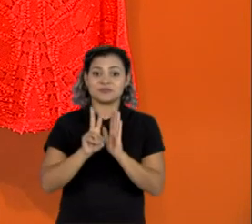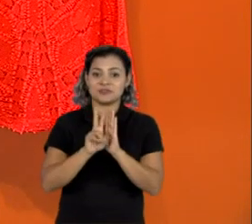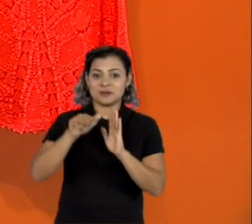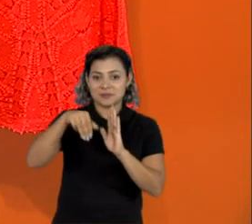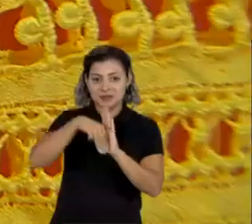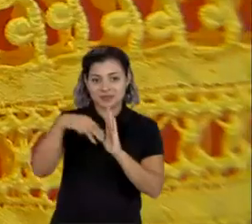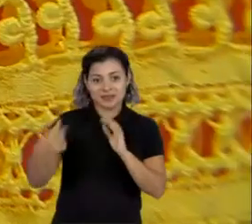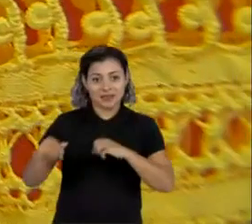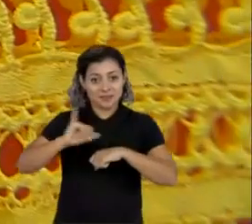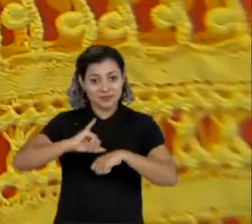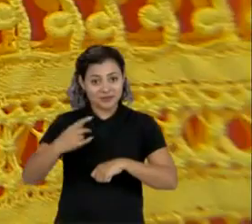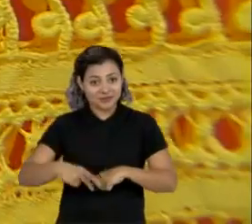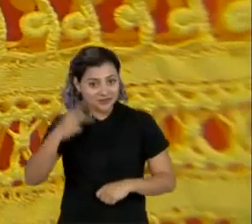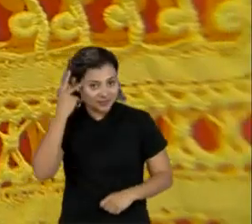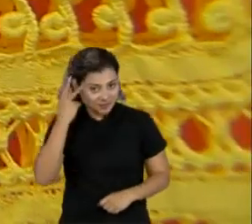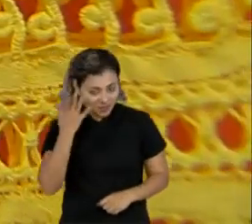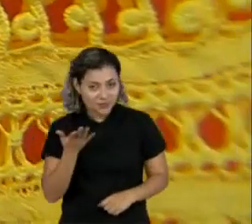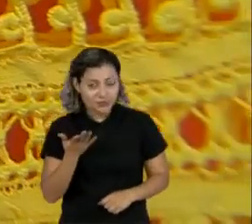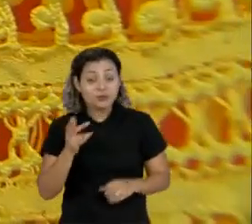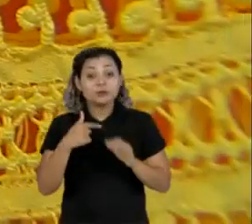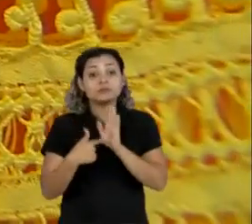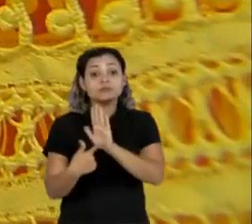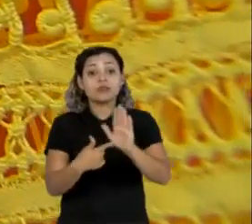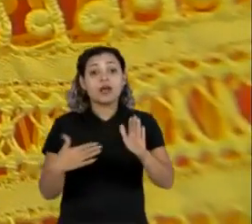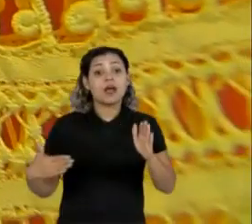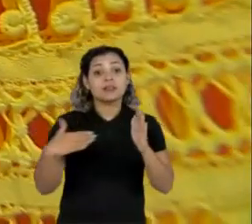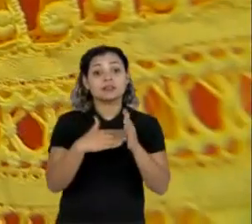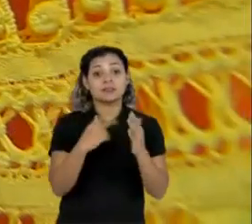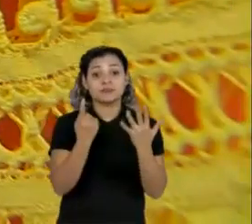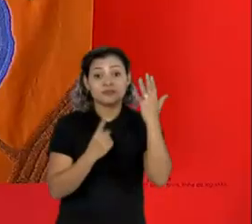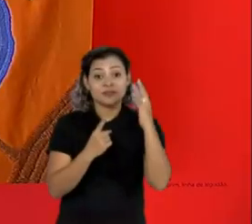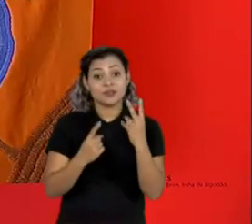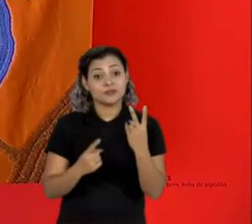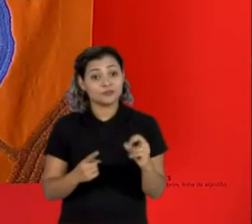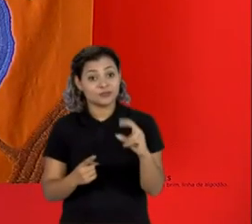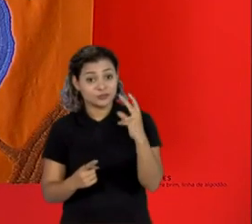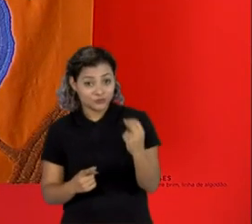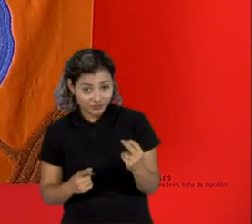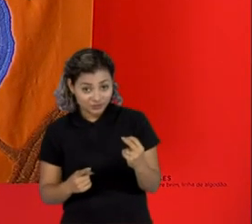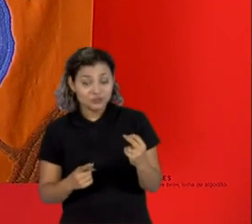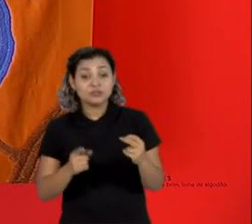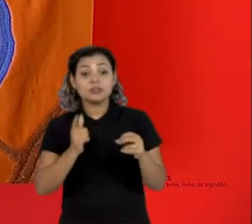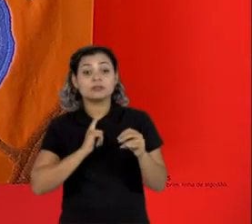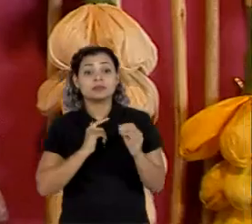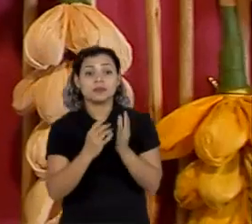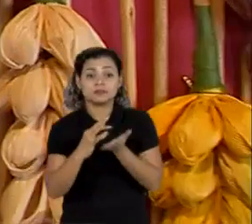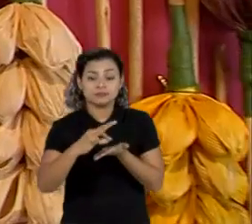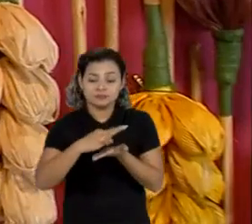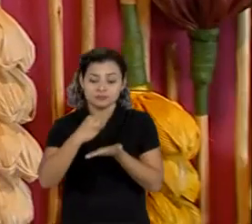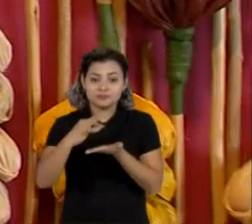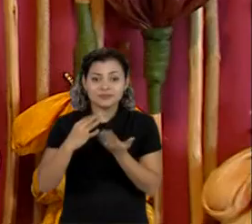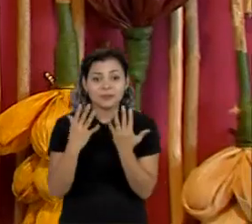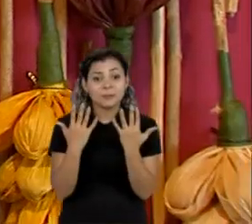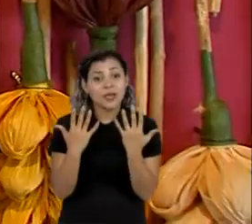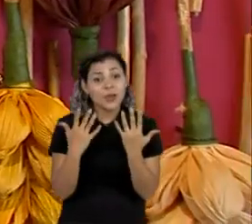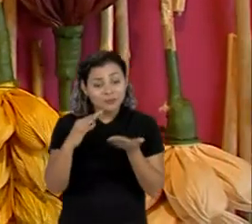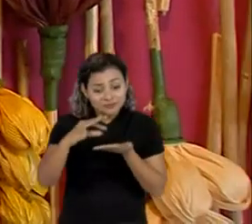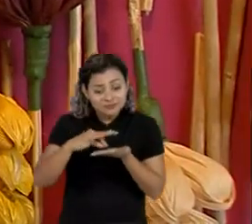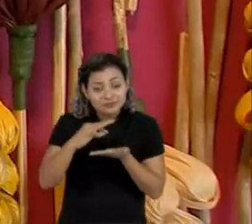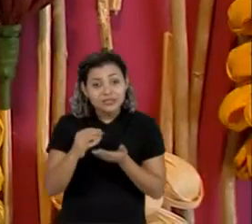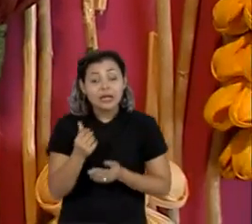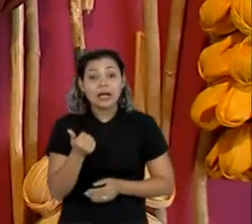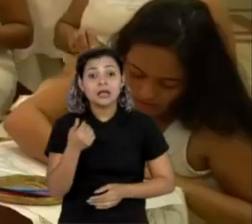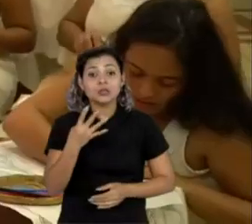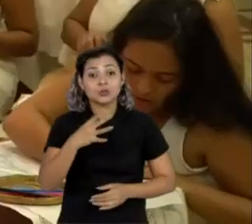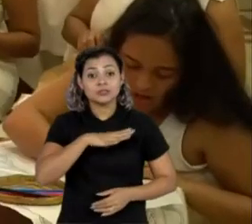capital paulista. A mostra vai até fevereiro de 2020 e destaca o artesanato feito em 14